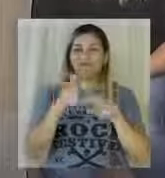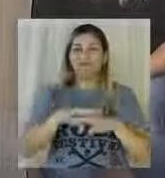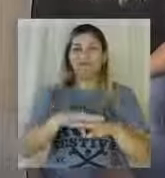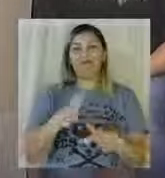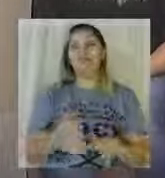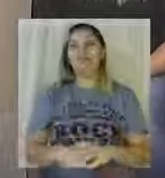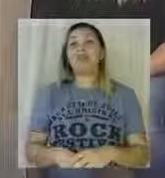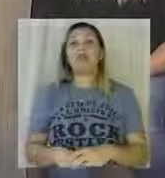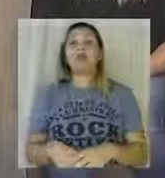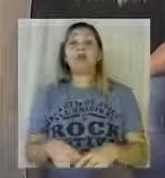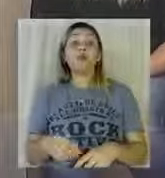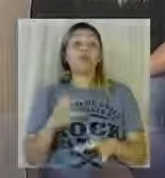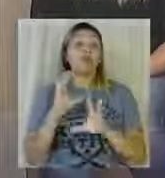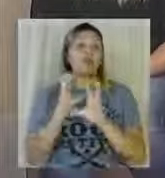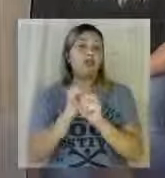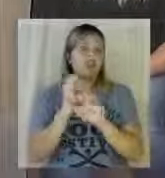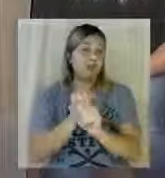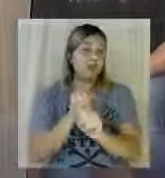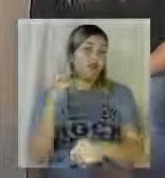área contábil.